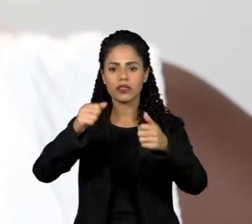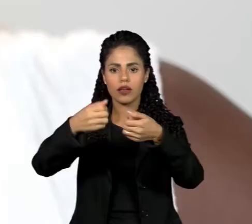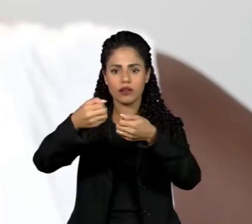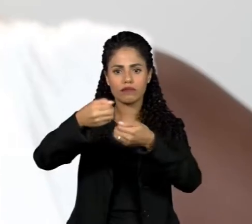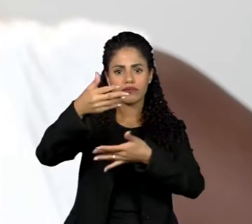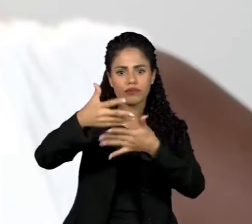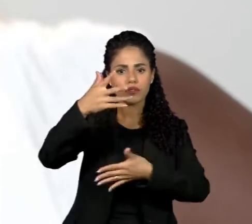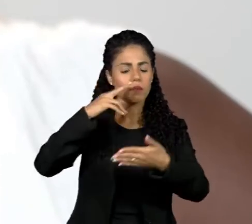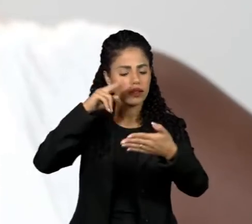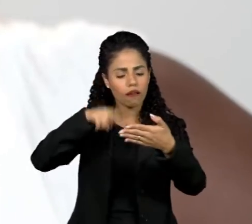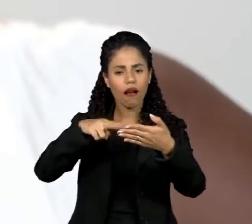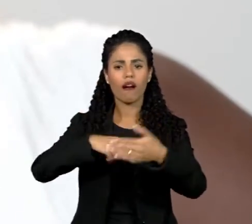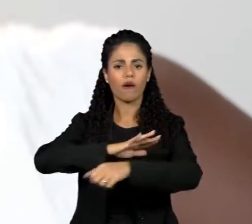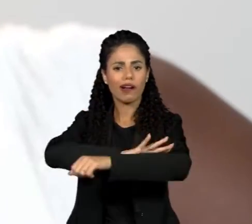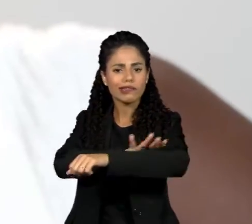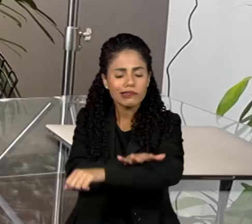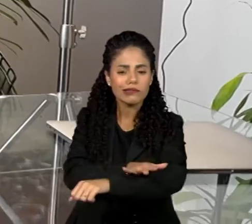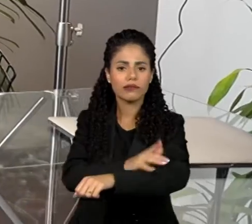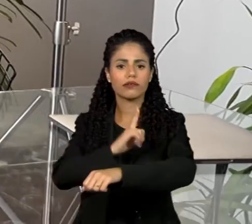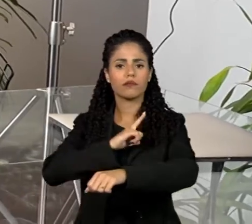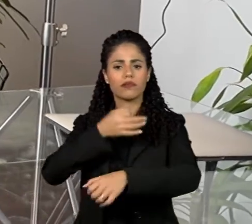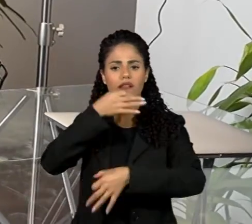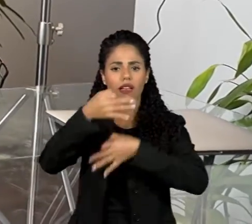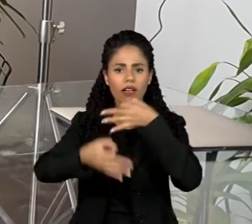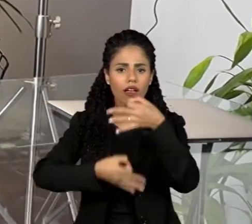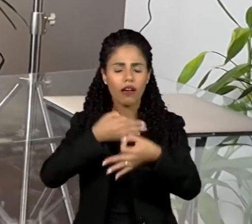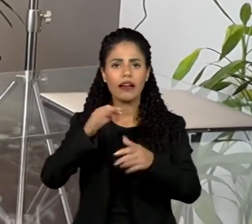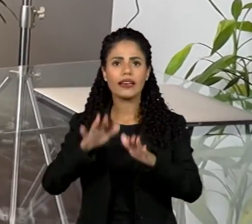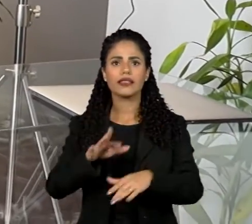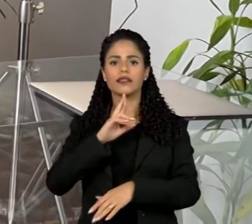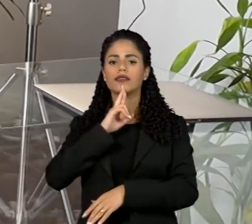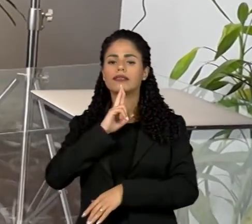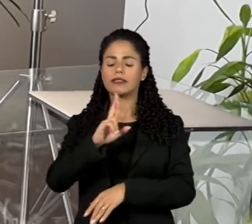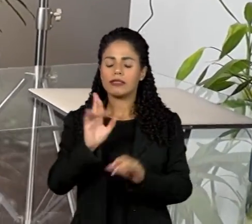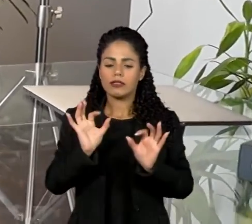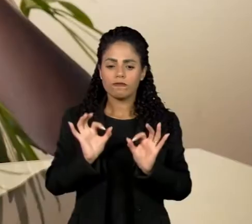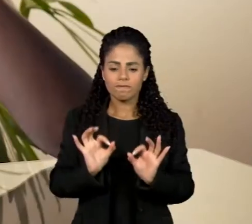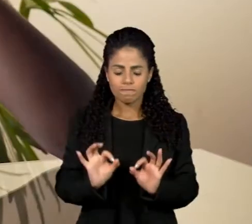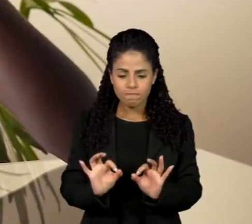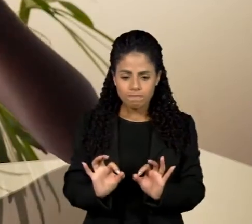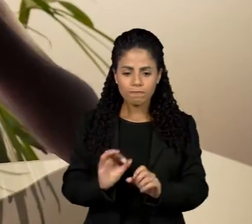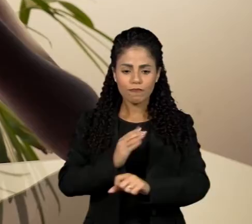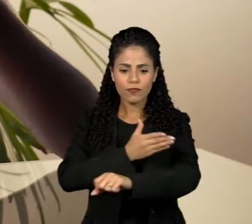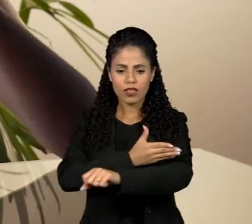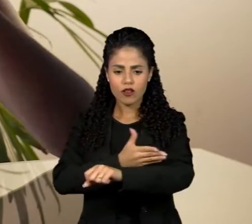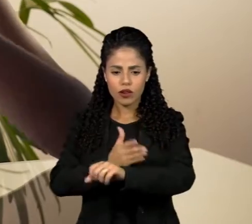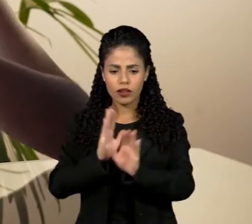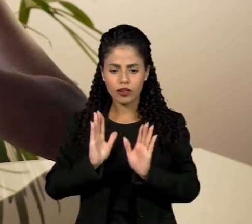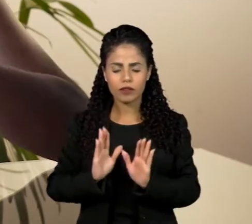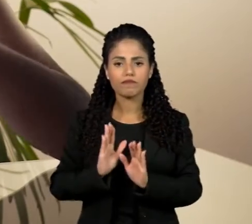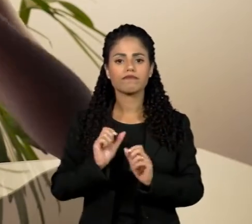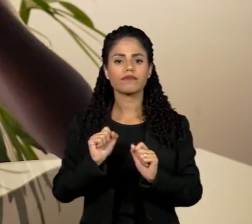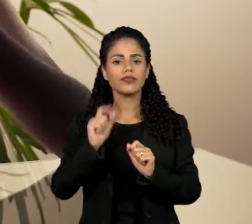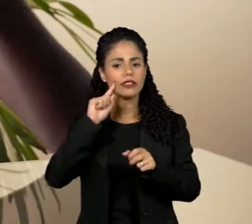extremamente racistas. A gente precisa ter respostas certeiras em repreender comentários, corrigir, denunciar, porque